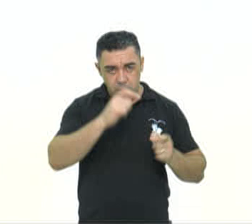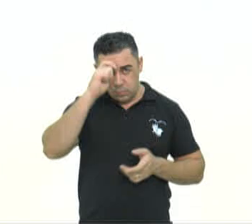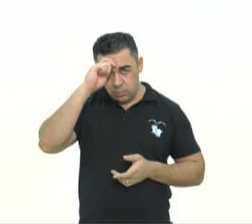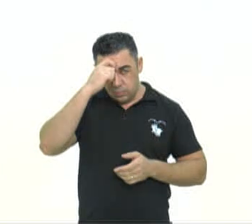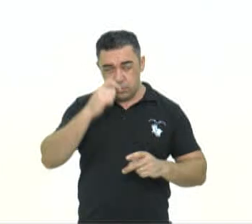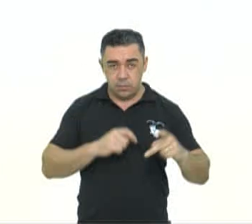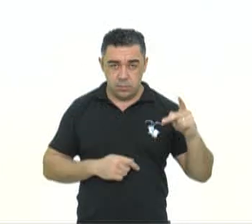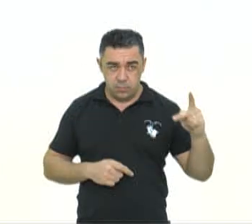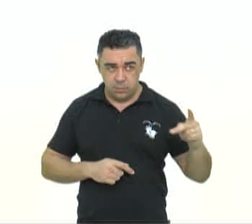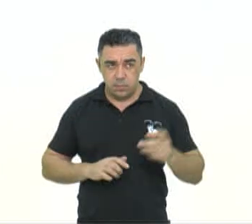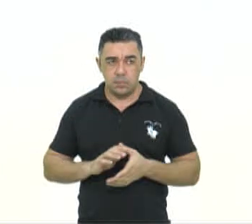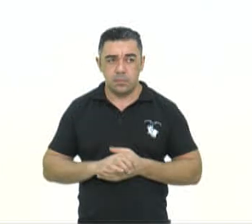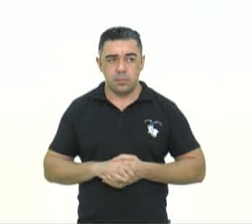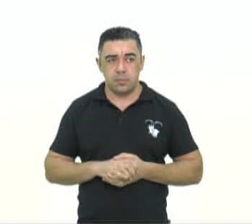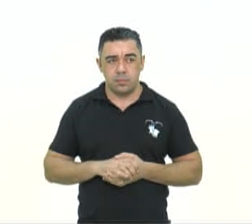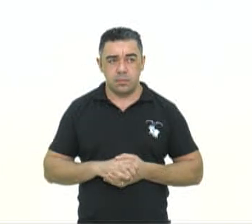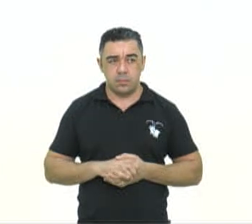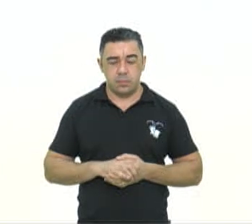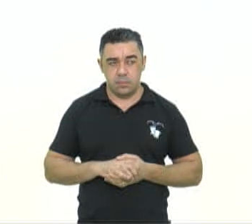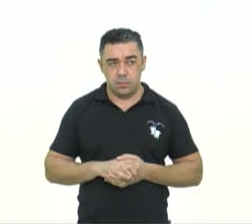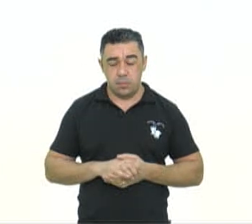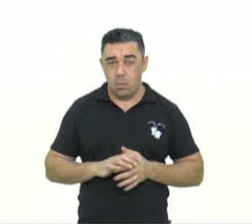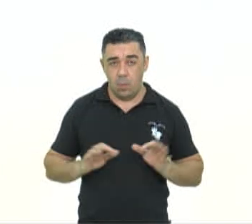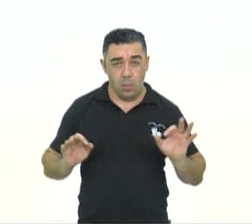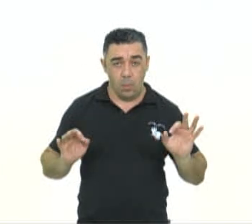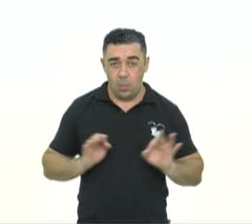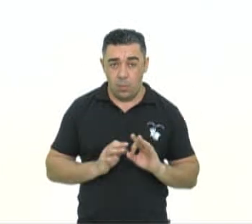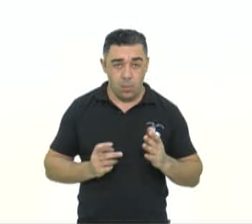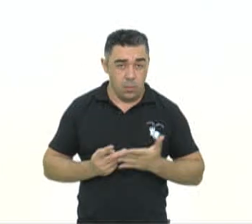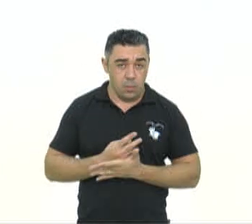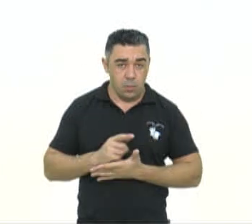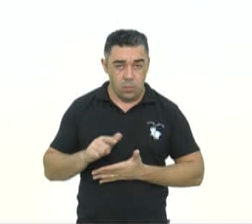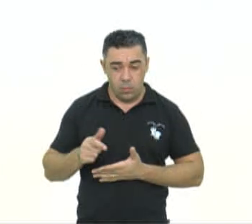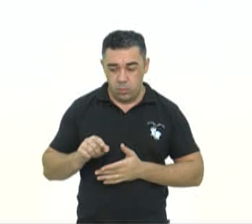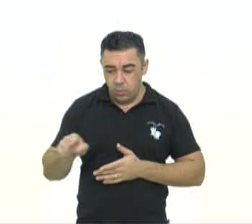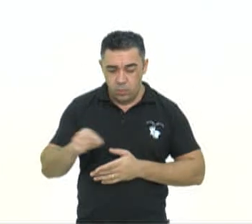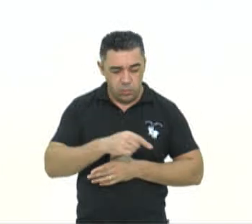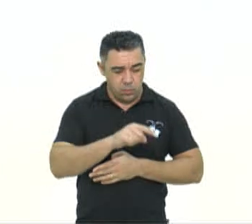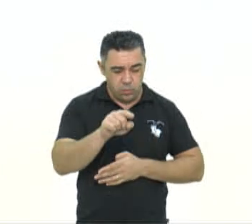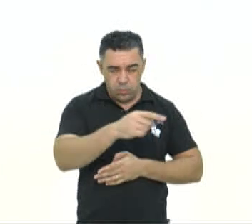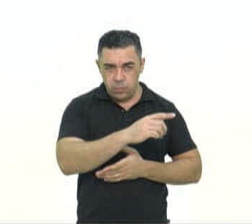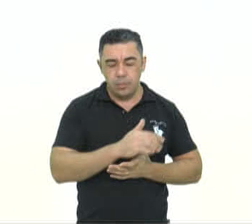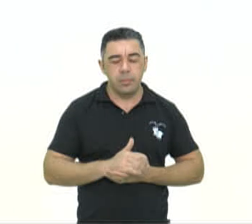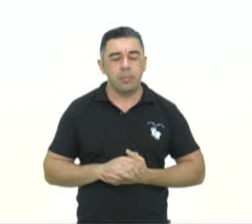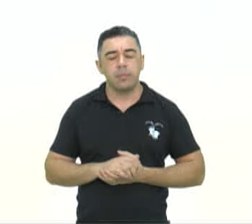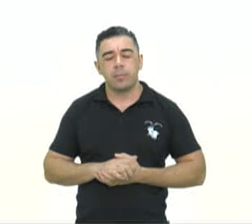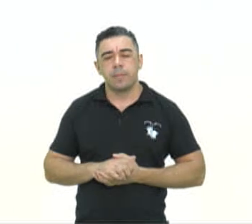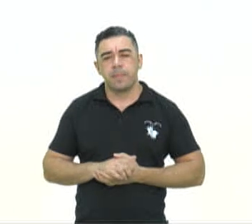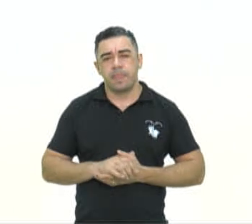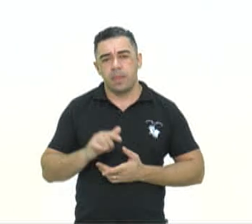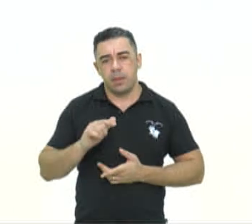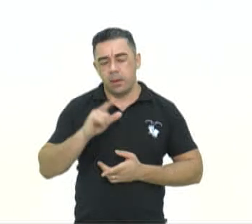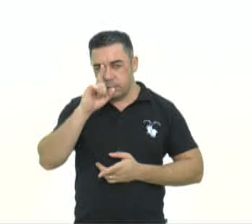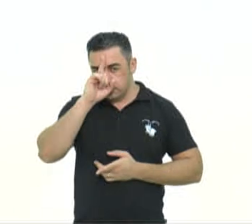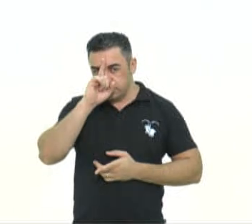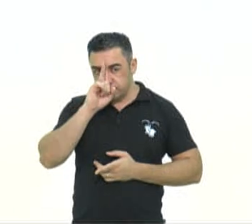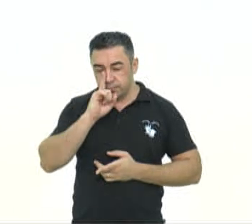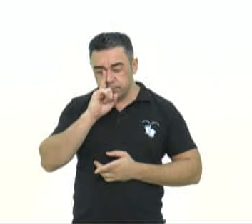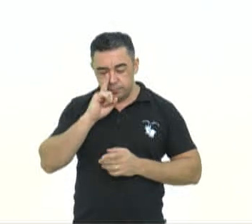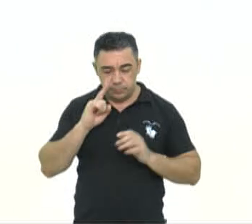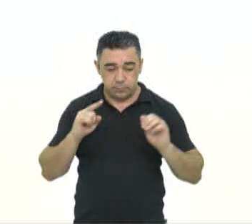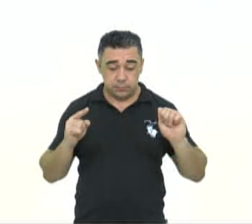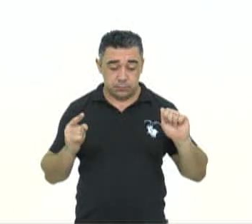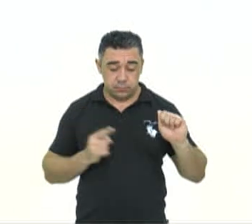P, sem acertar em nenhuma outra antes. Como a amarela está no ponto